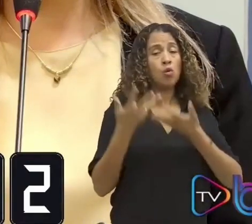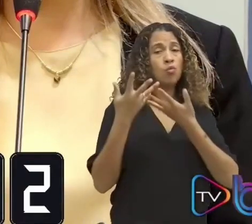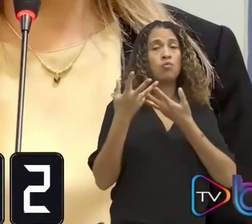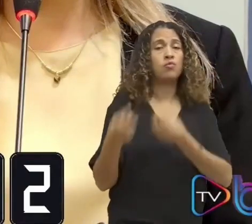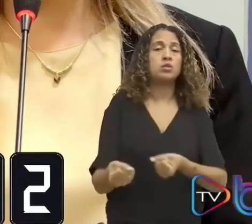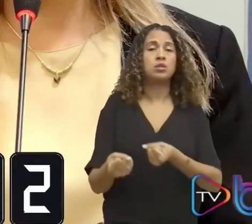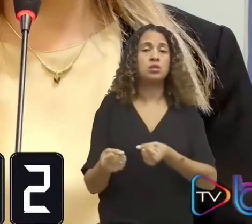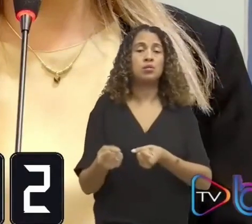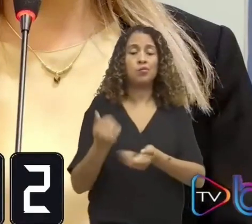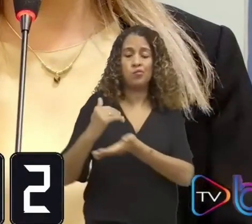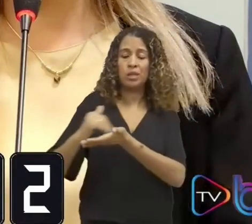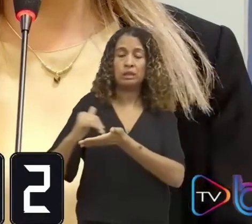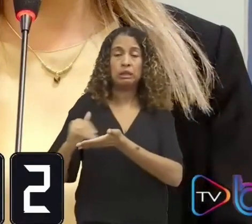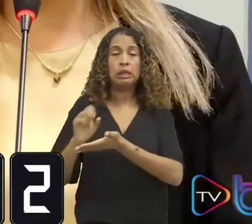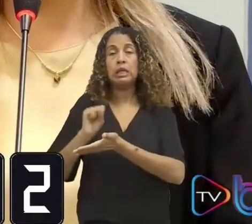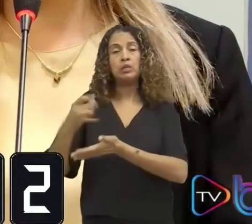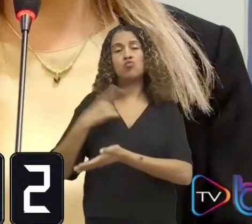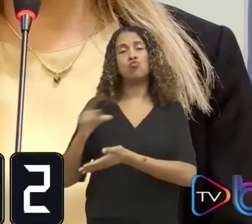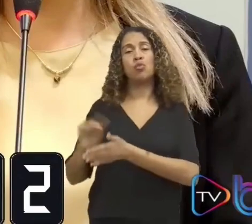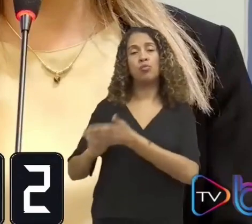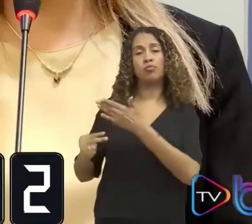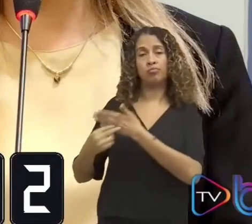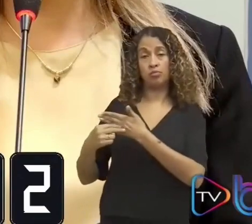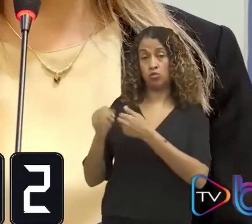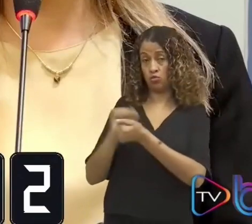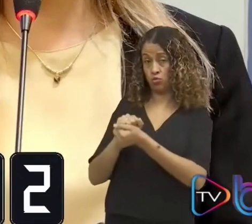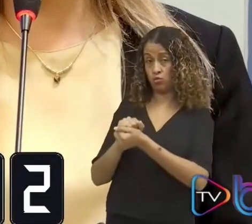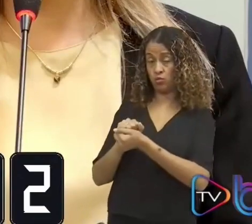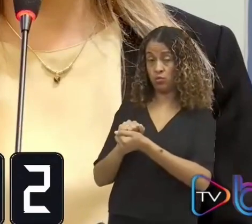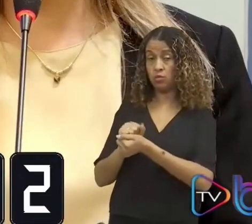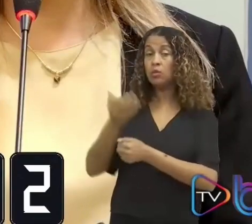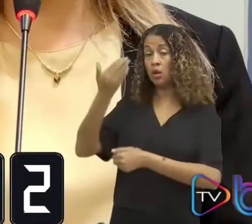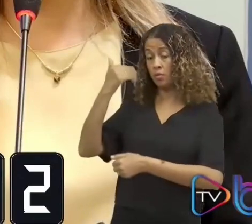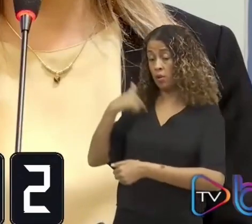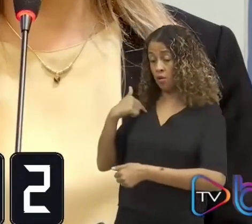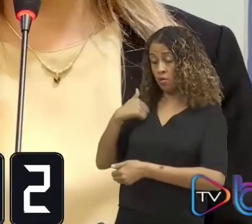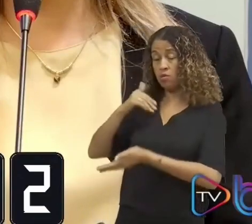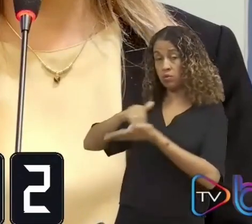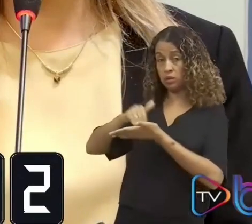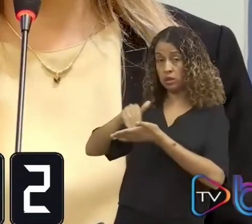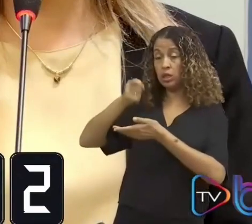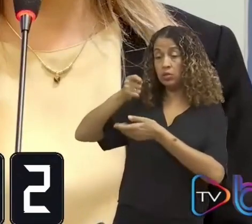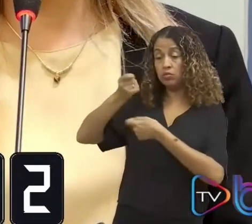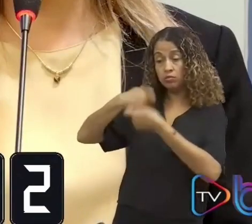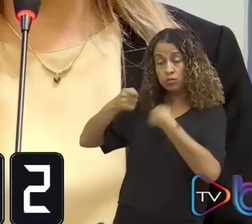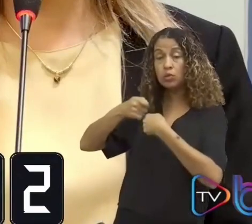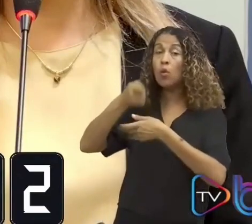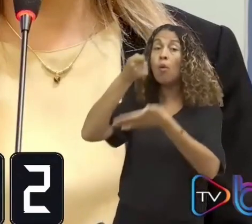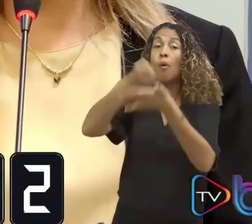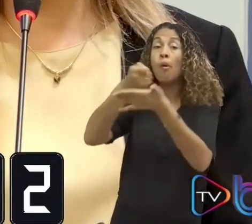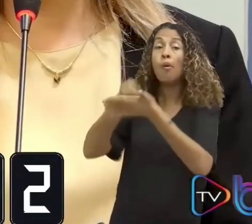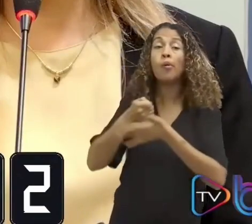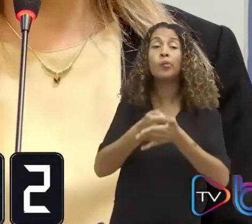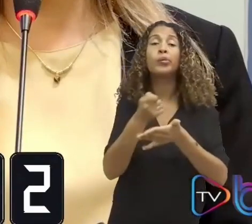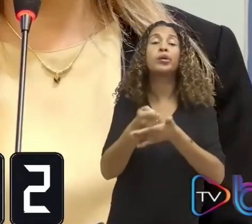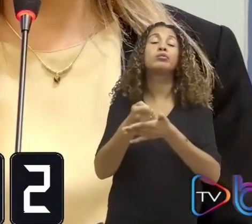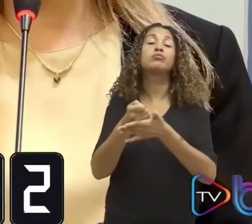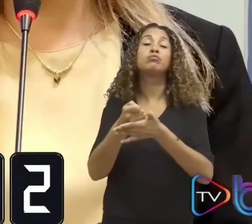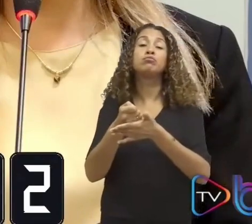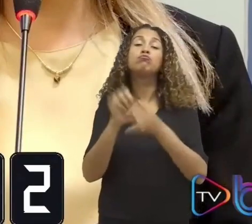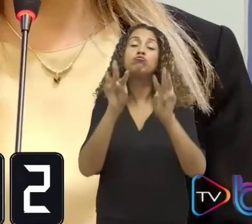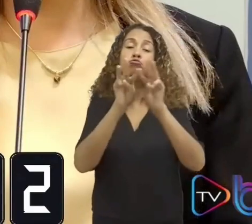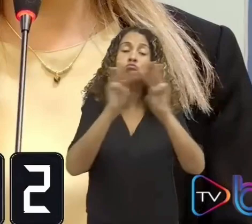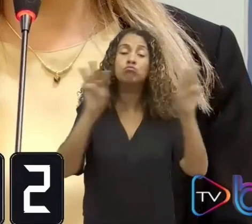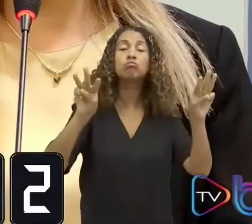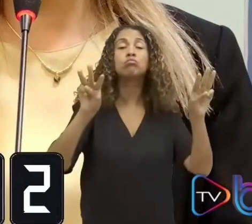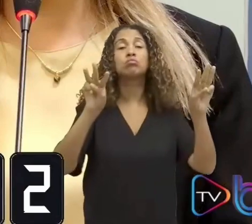aceitarmos uma secretaria não ter transparência. E quando eu era secretário de administração, eu exigi isso. Implementei o portal da